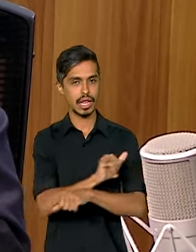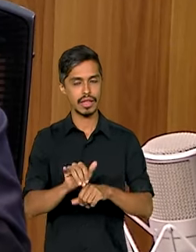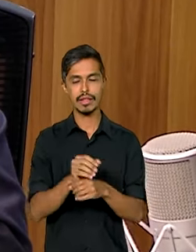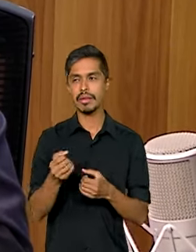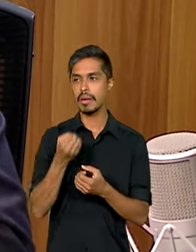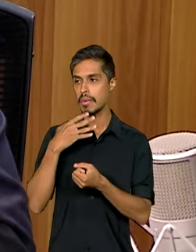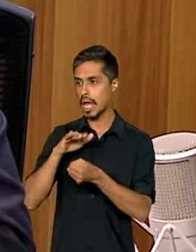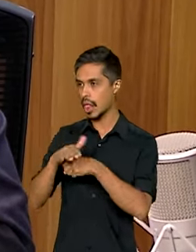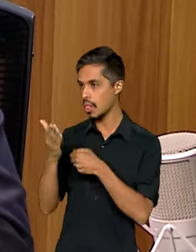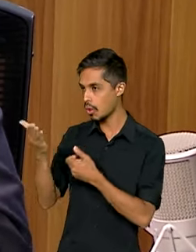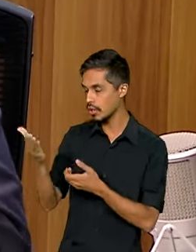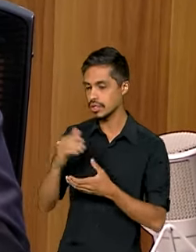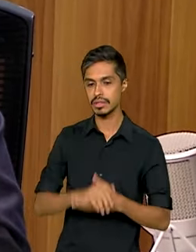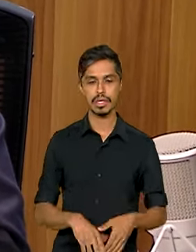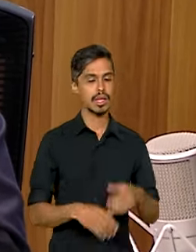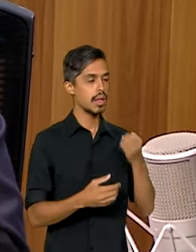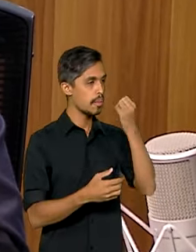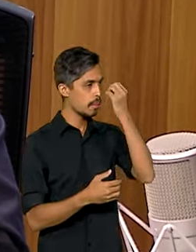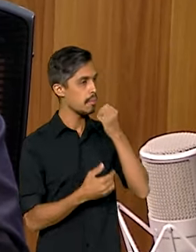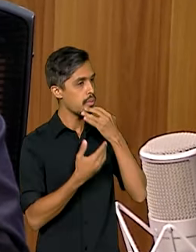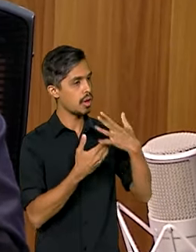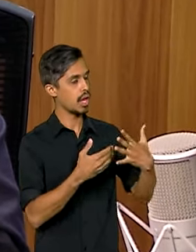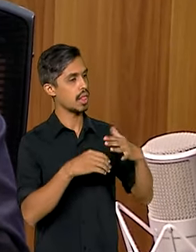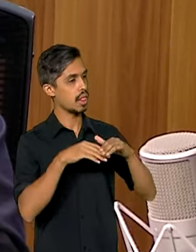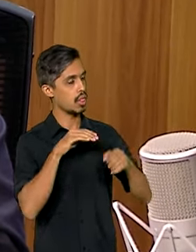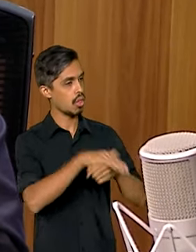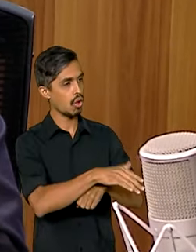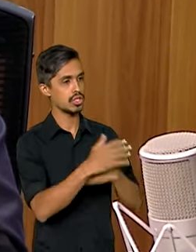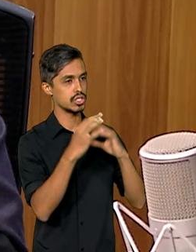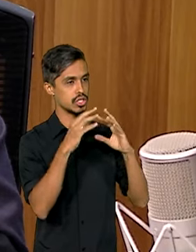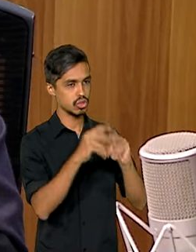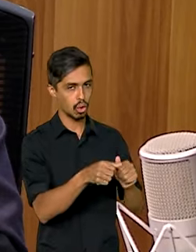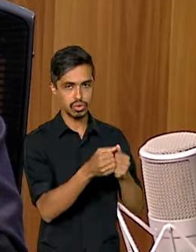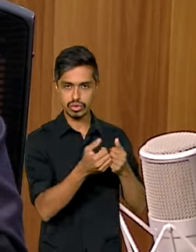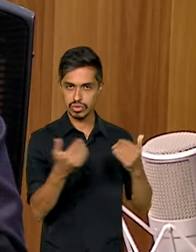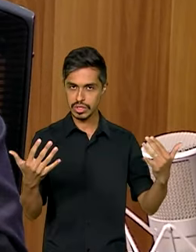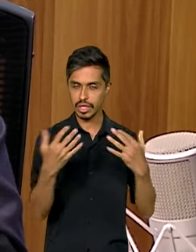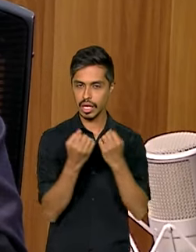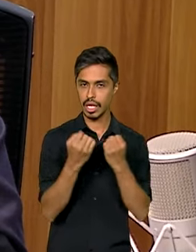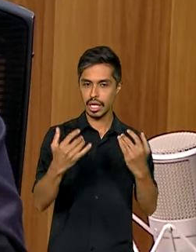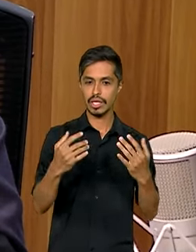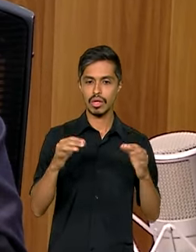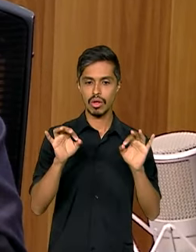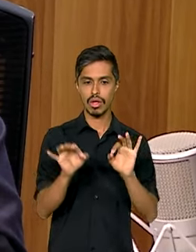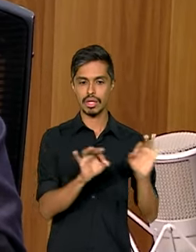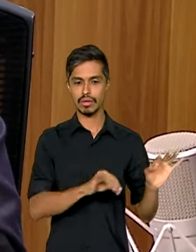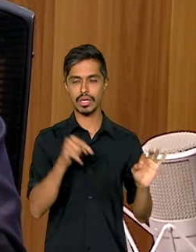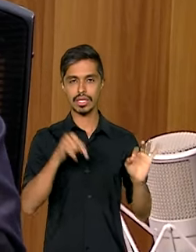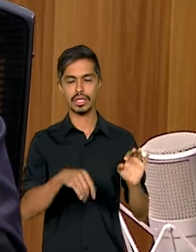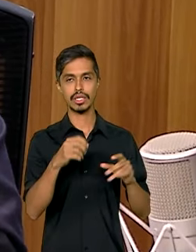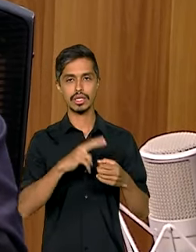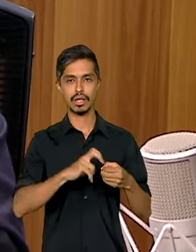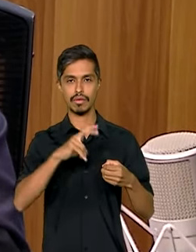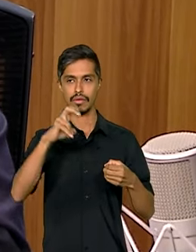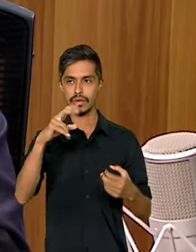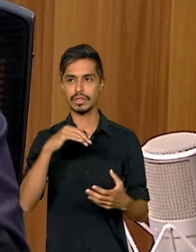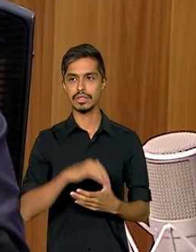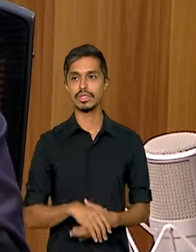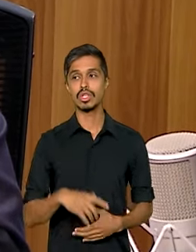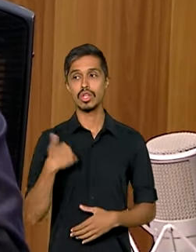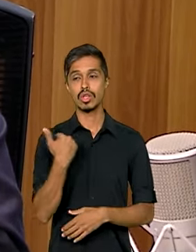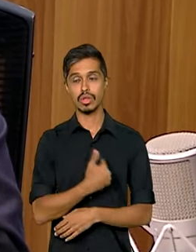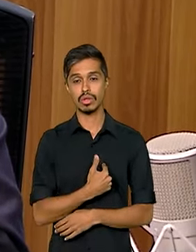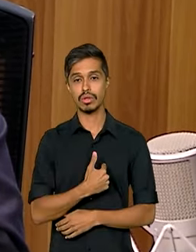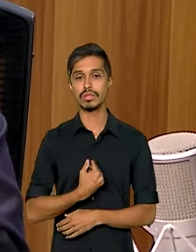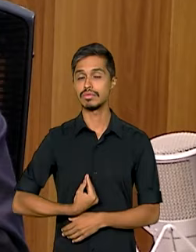Boa noite Ministro Boa noite Boa noite prezados amigos e amigas que nos acompanham aqui na voz do Brasil nós